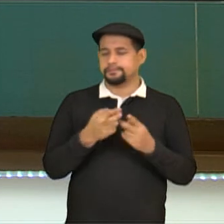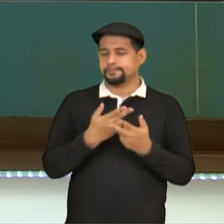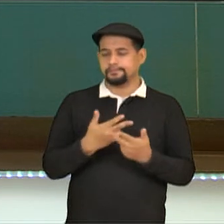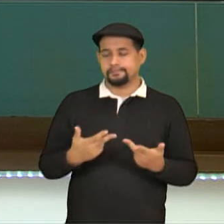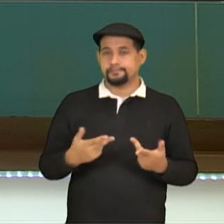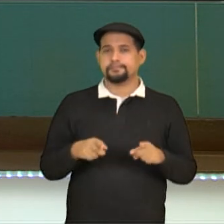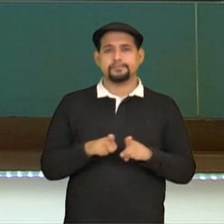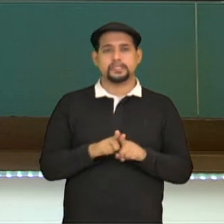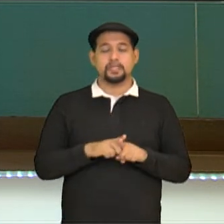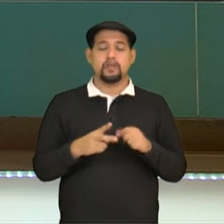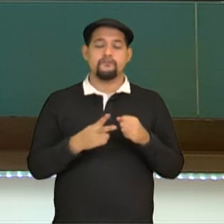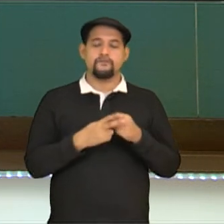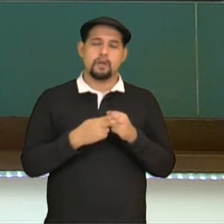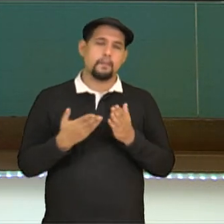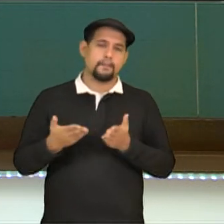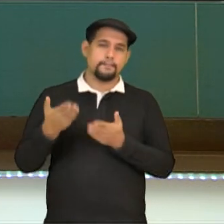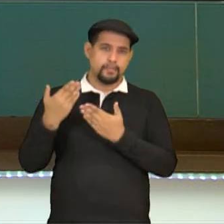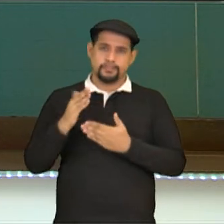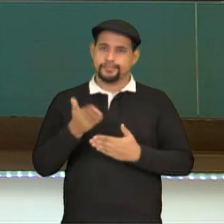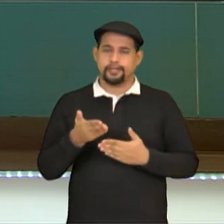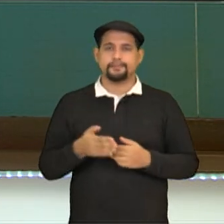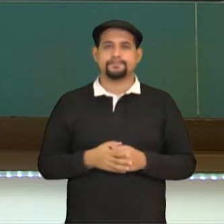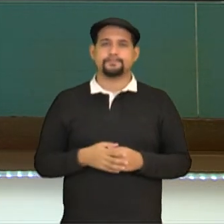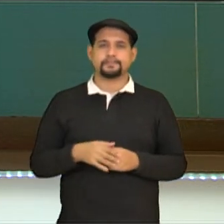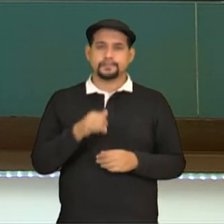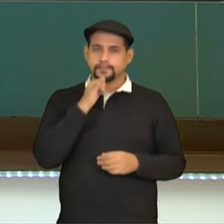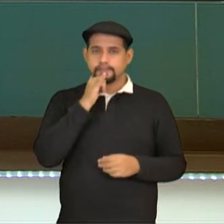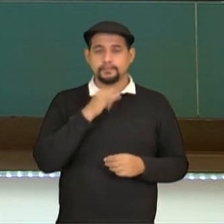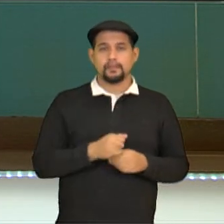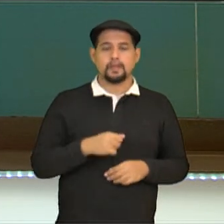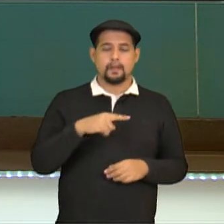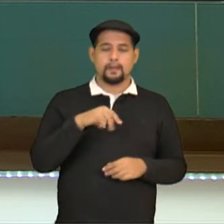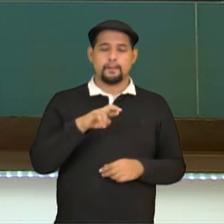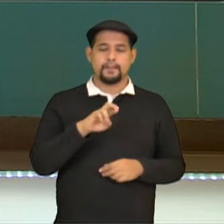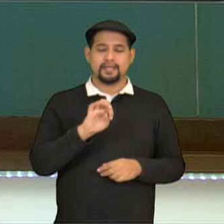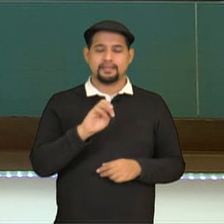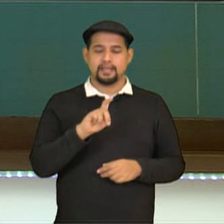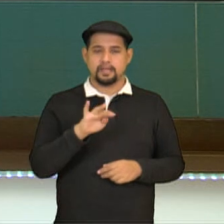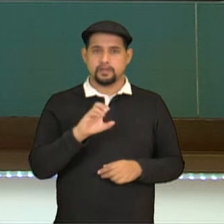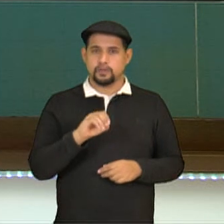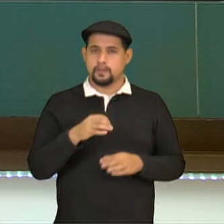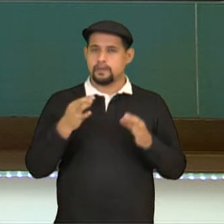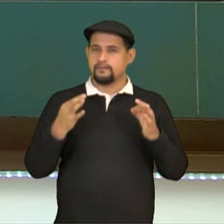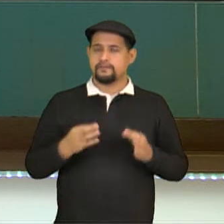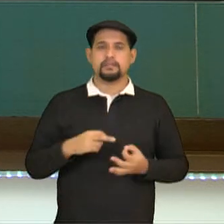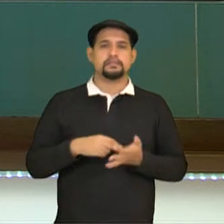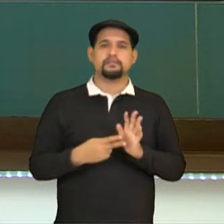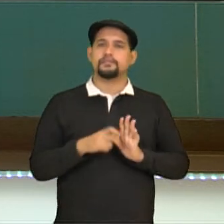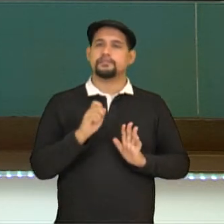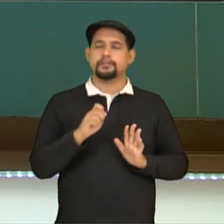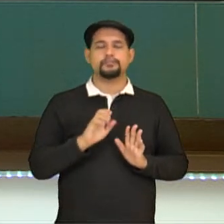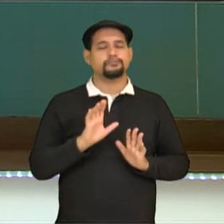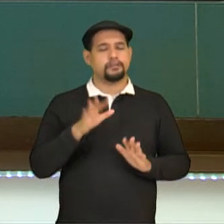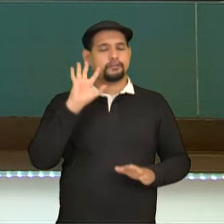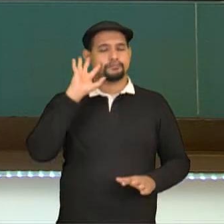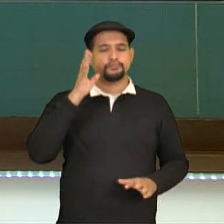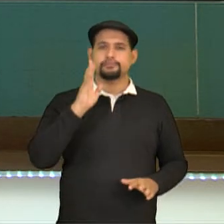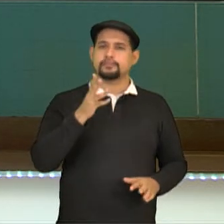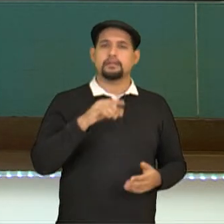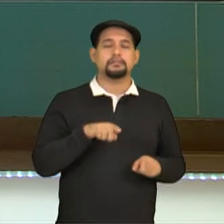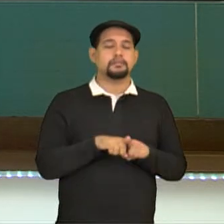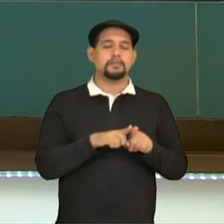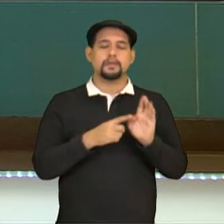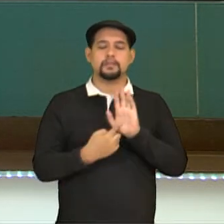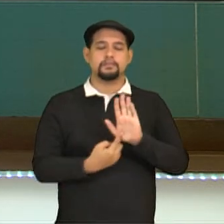nós temos aí os verbos no passado, né? Então, o pretérito perfeito é esse passado perfeito que os fatos já aconteceram, indica que